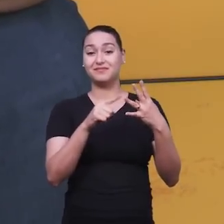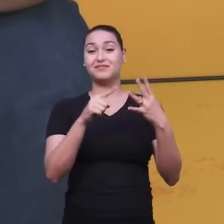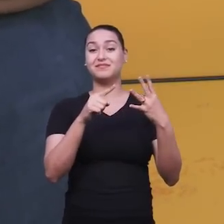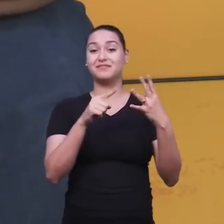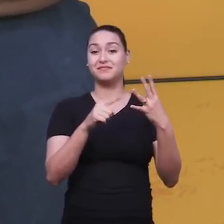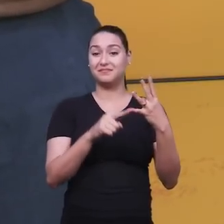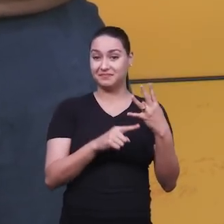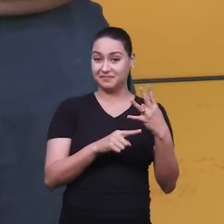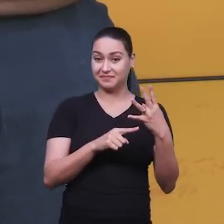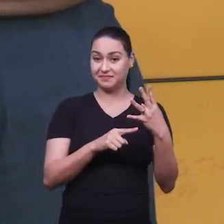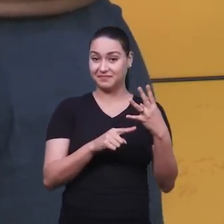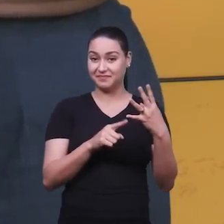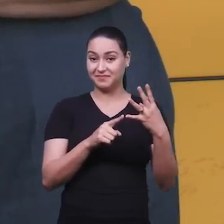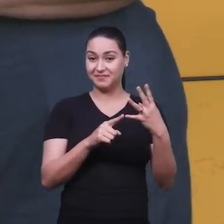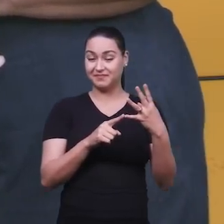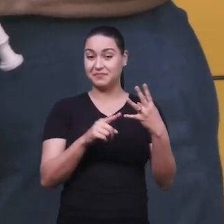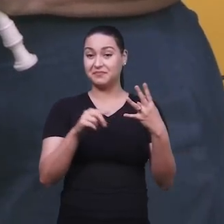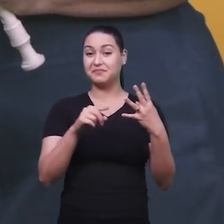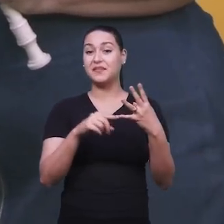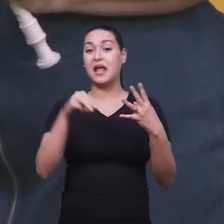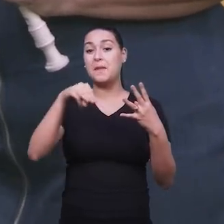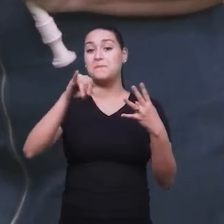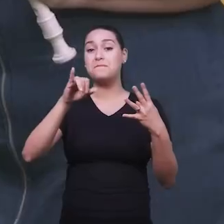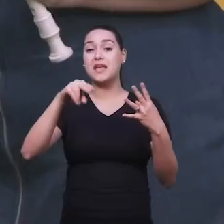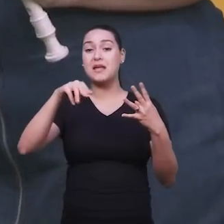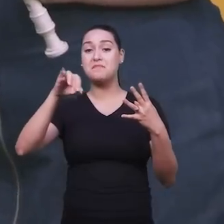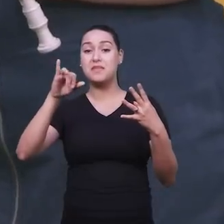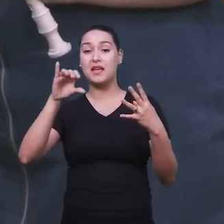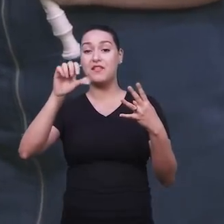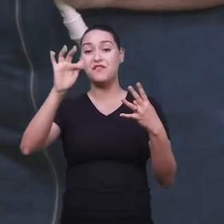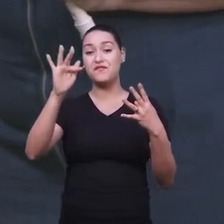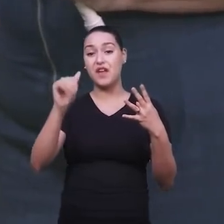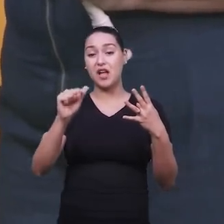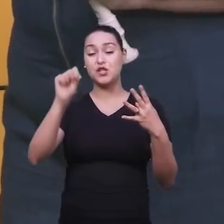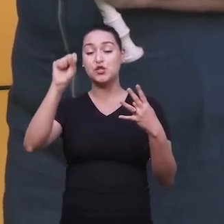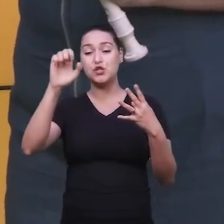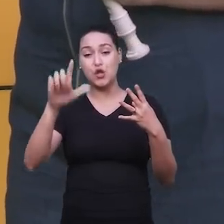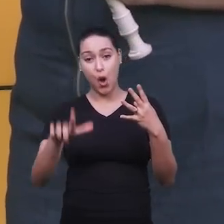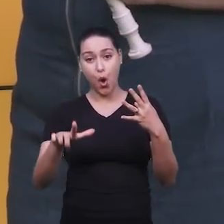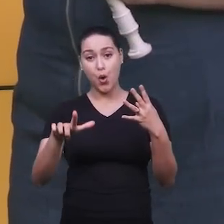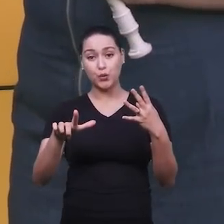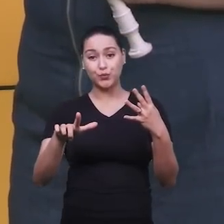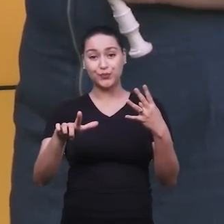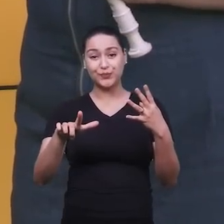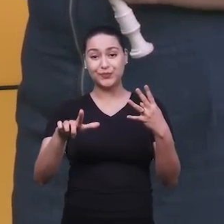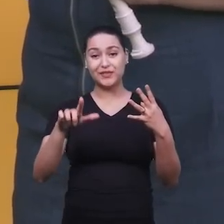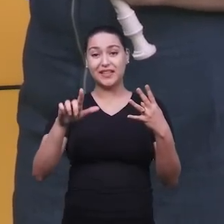Mi, Mi, Fá, Sol. Mi, Mi, Fá, Sol.